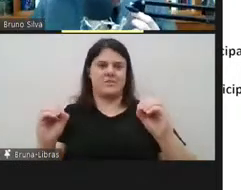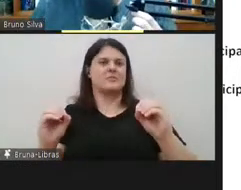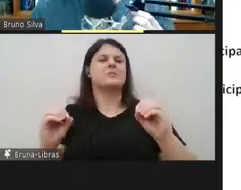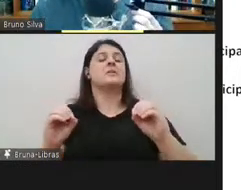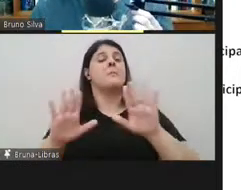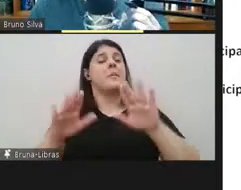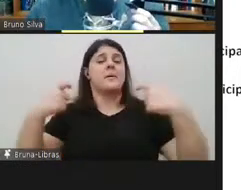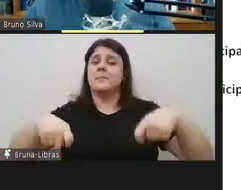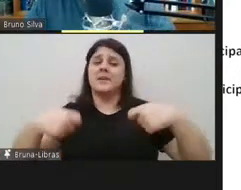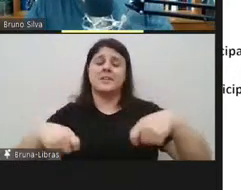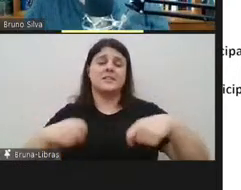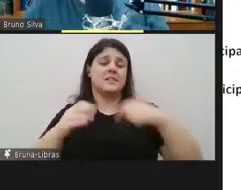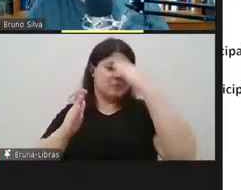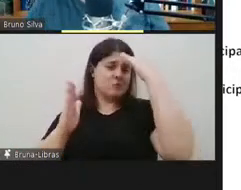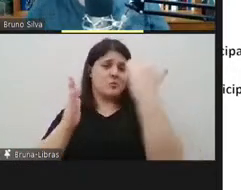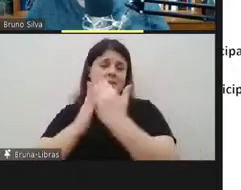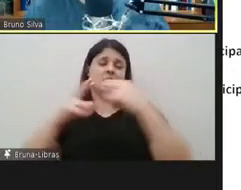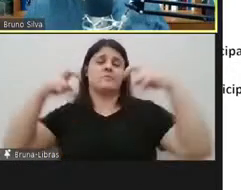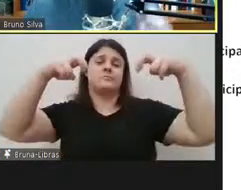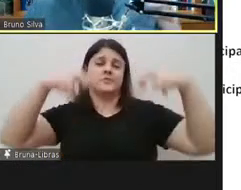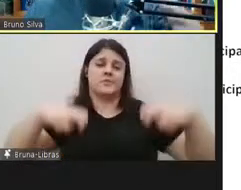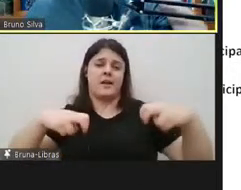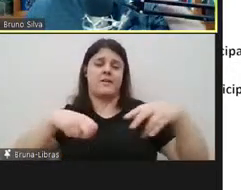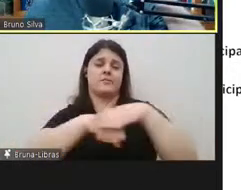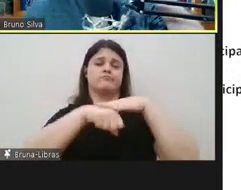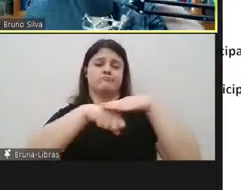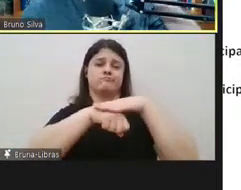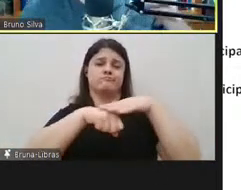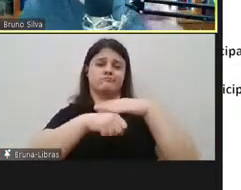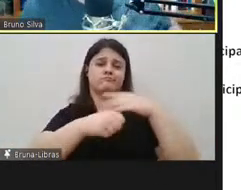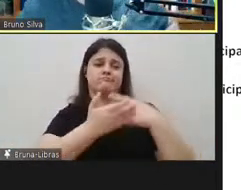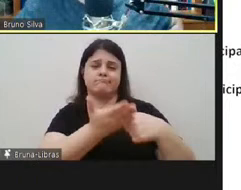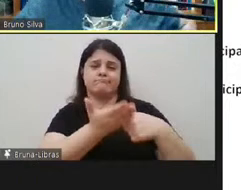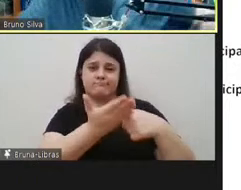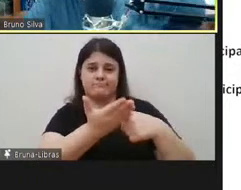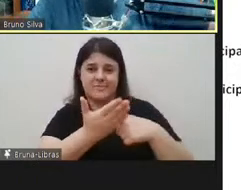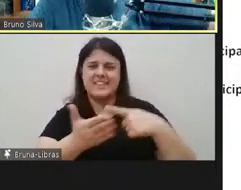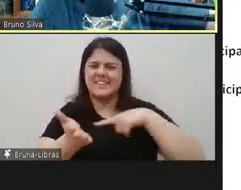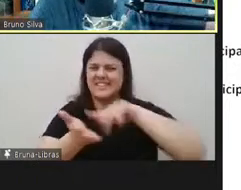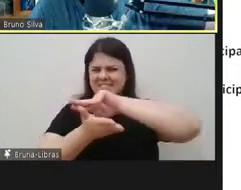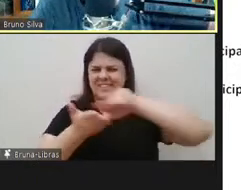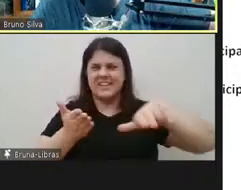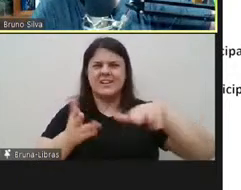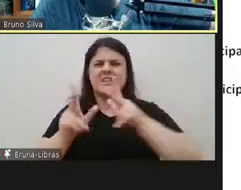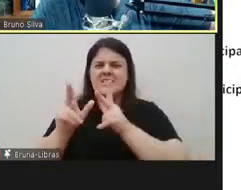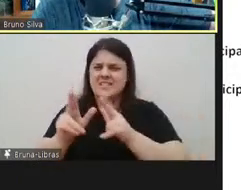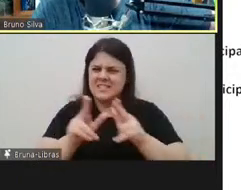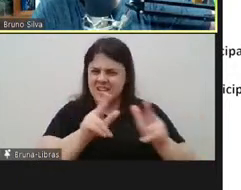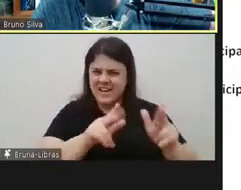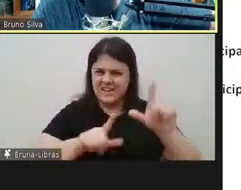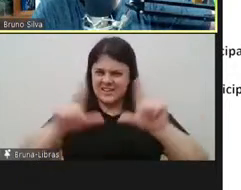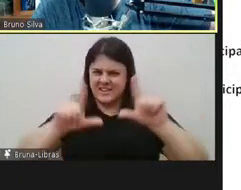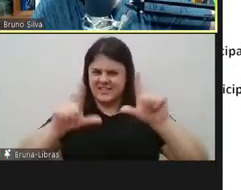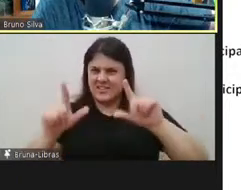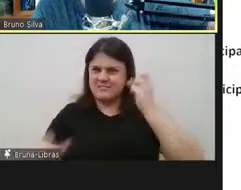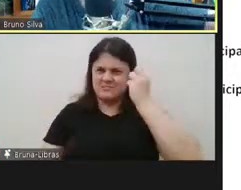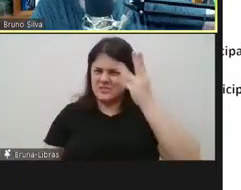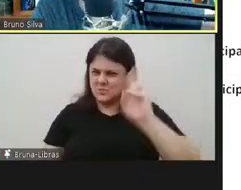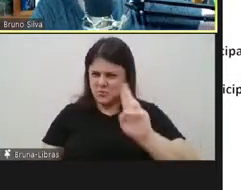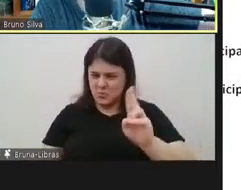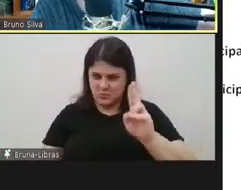mas tem que cumprir o protocolo de ficar ali e tal e aí engraçada né Tem uma série de TV eu não lembro agora se é o de borga